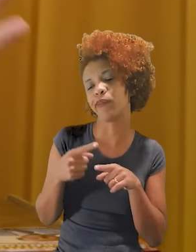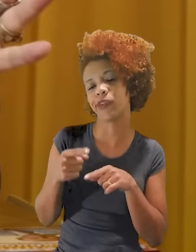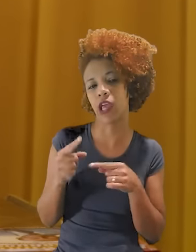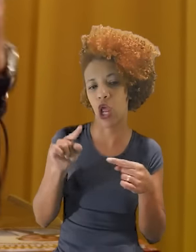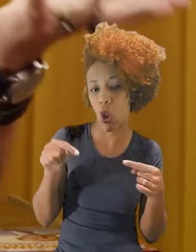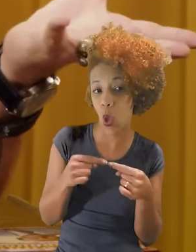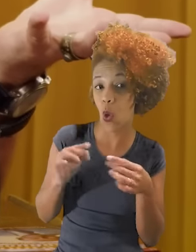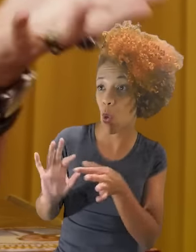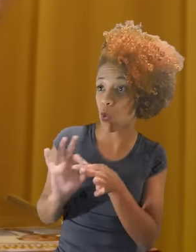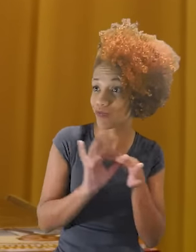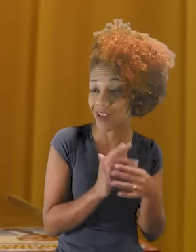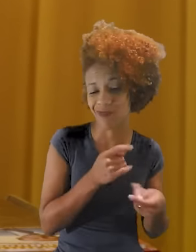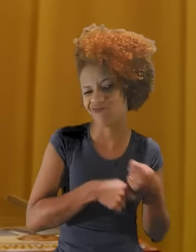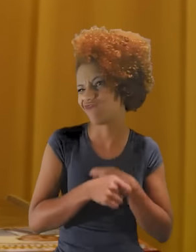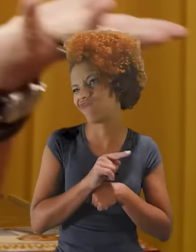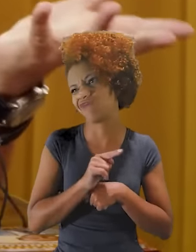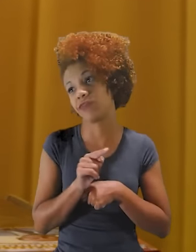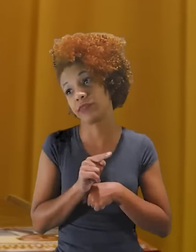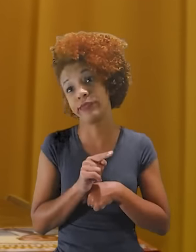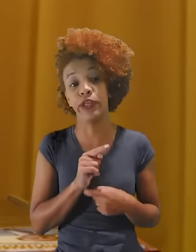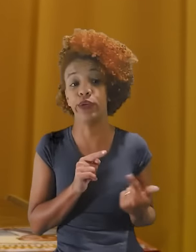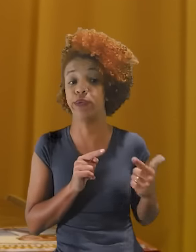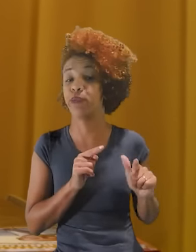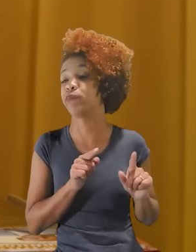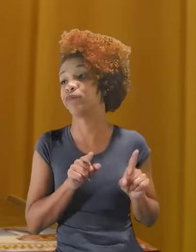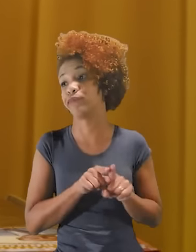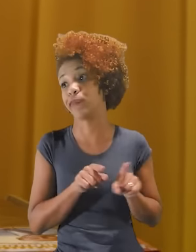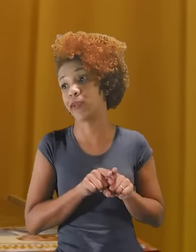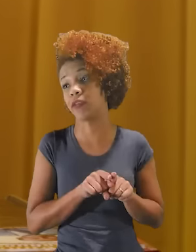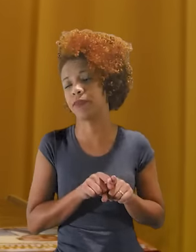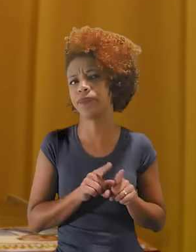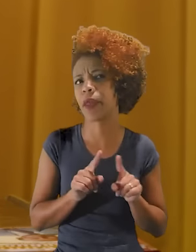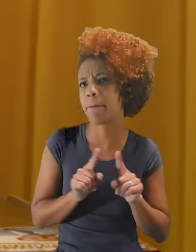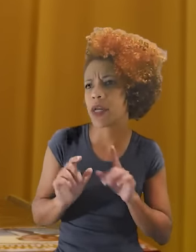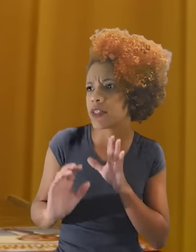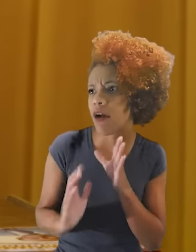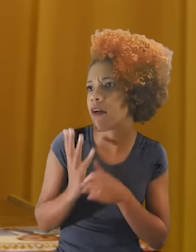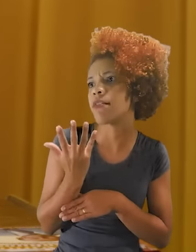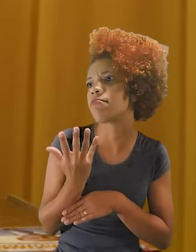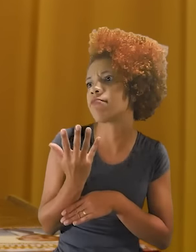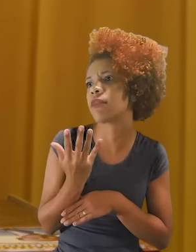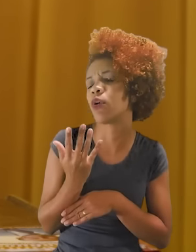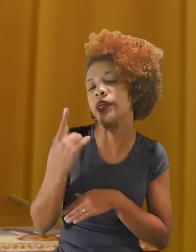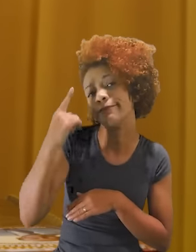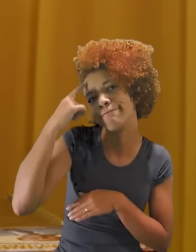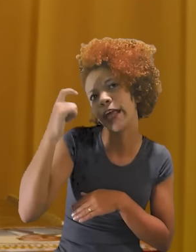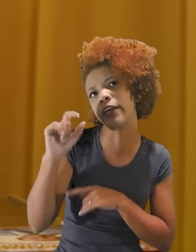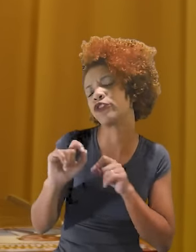nesse sentido, ele não era um bom administrador. E o outro idem. E aí, cara, surgiu a ideia de fazer...